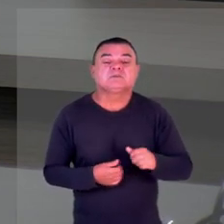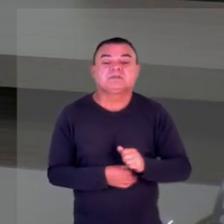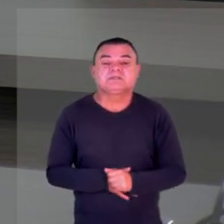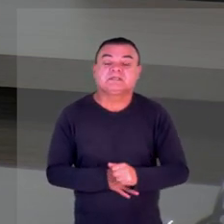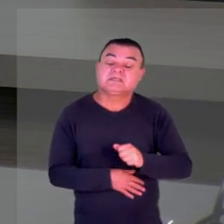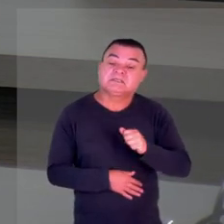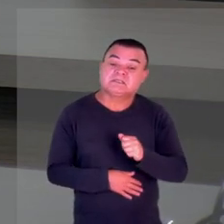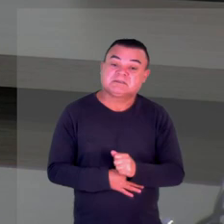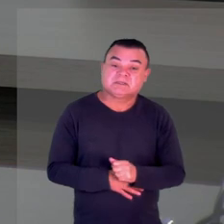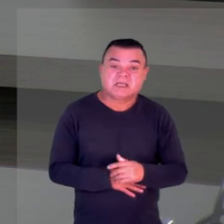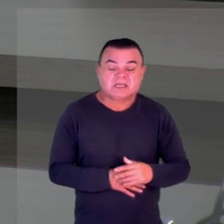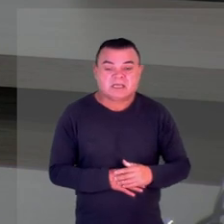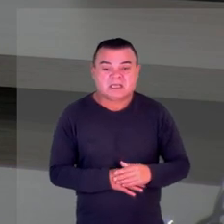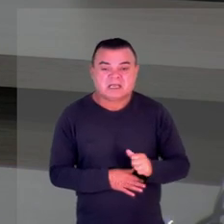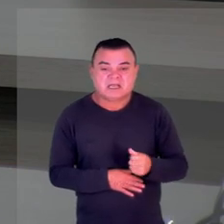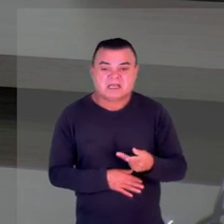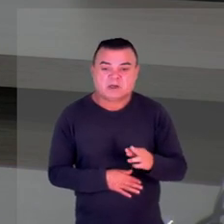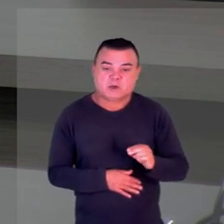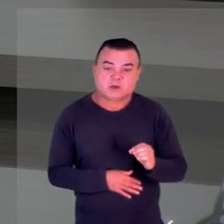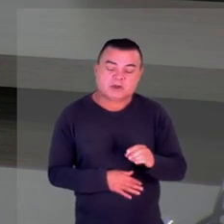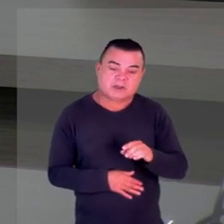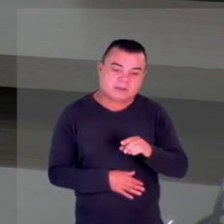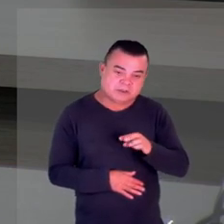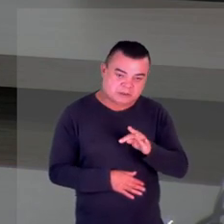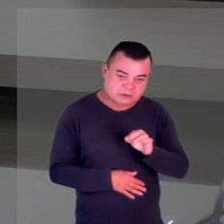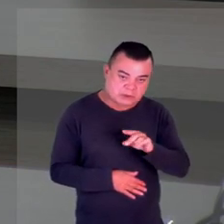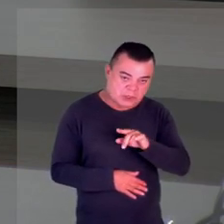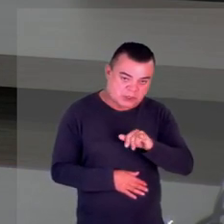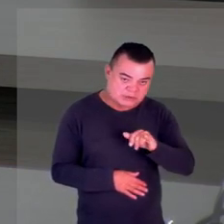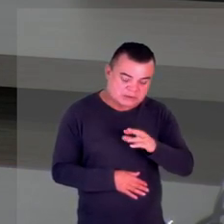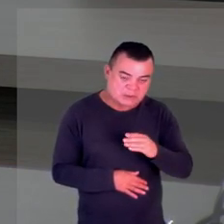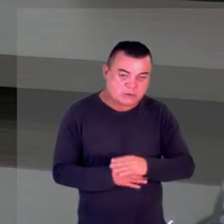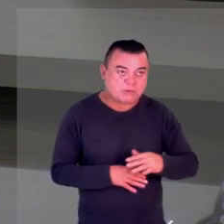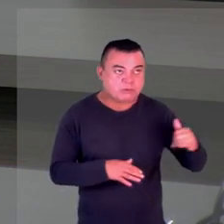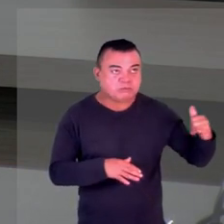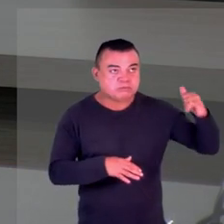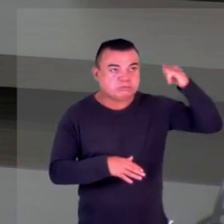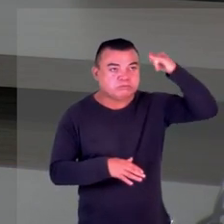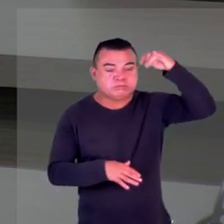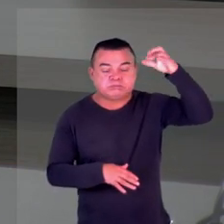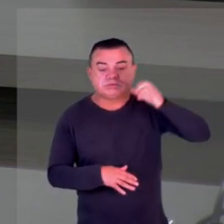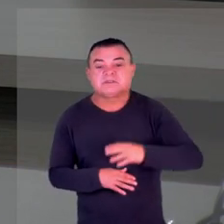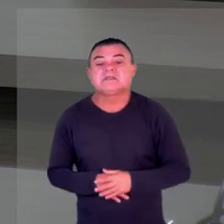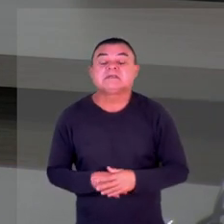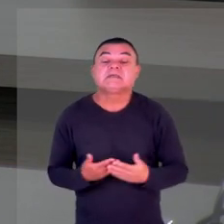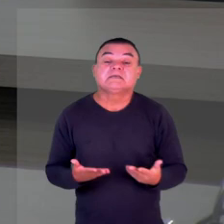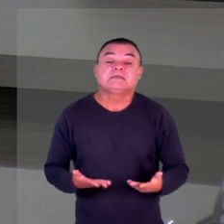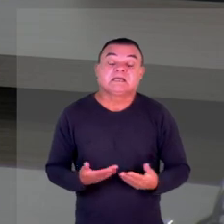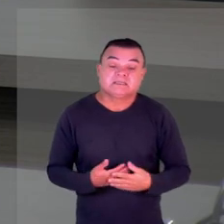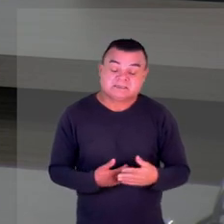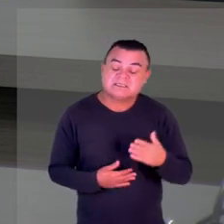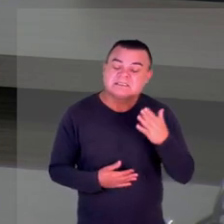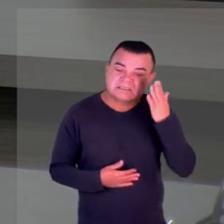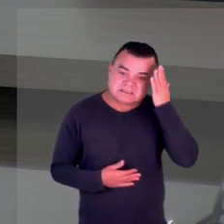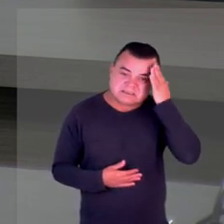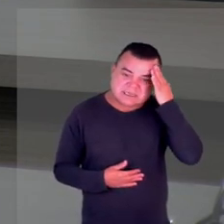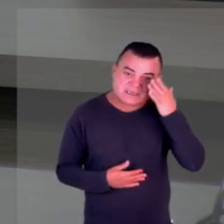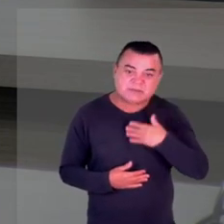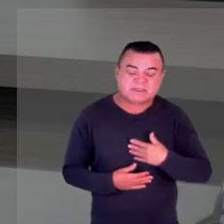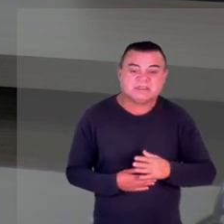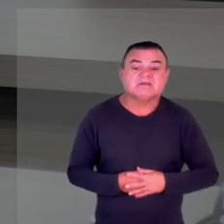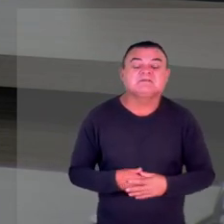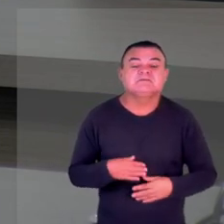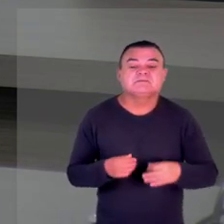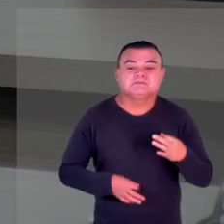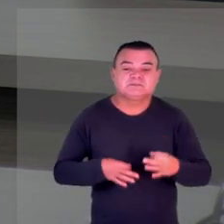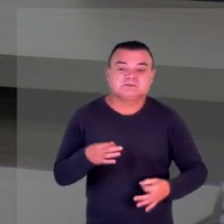a gente sabe que tem no Ceará também Salv engano que foi julgada constitucional né a lei recentemente pelo pelo STF e e parece estão surgindo